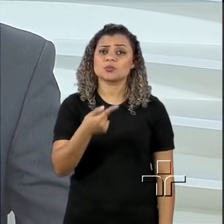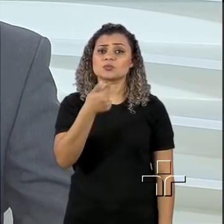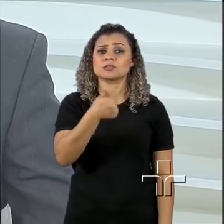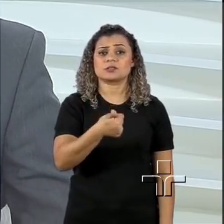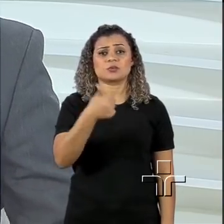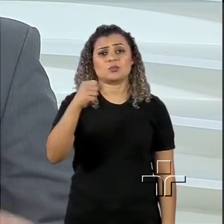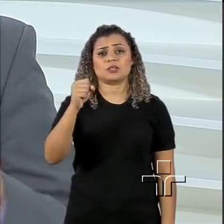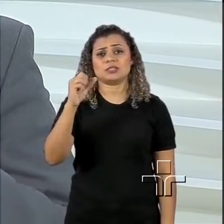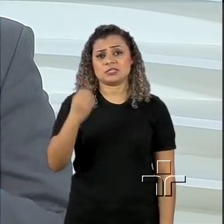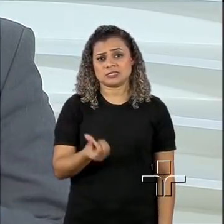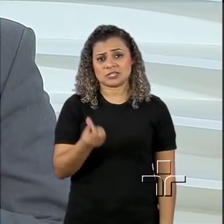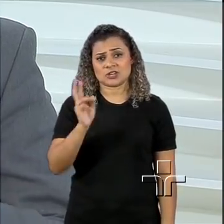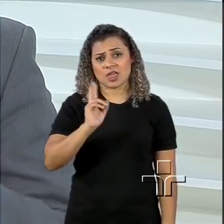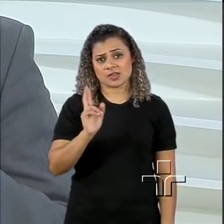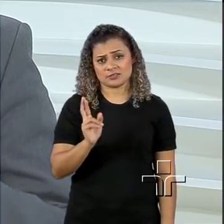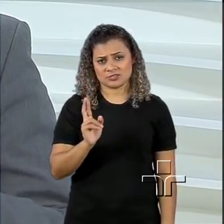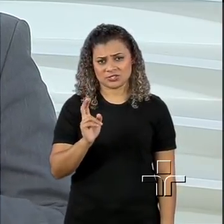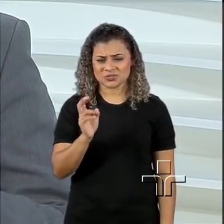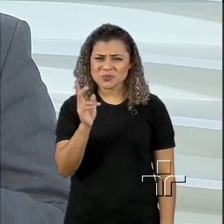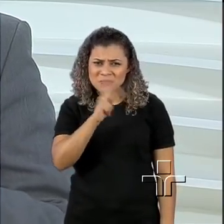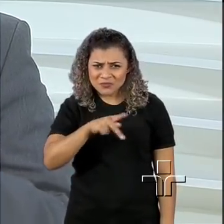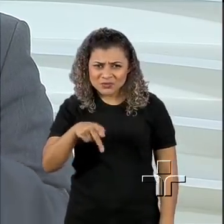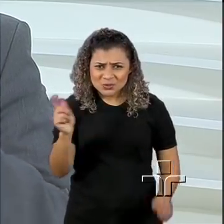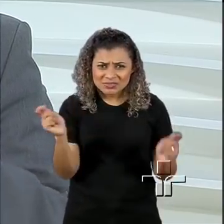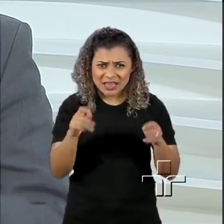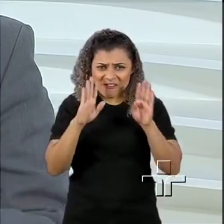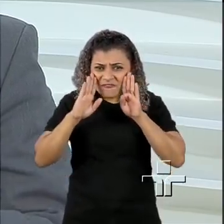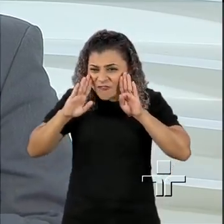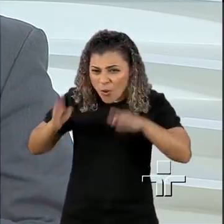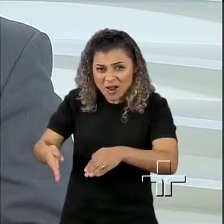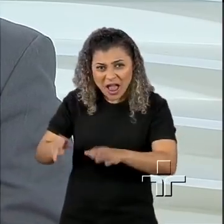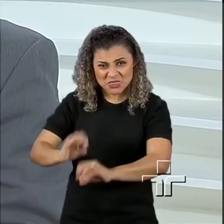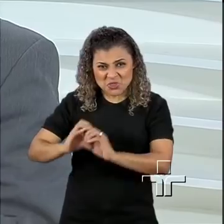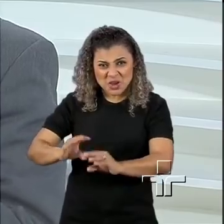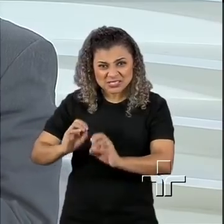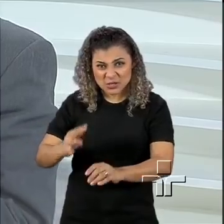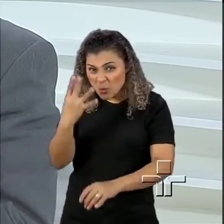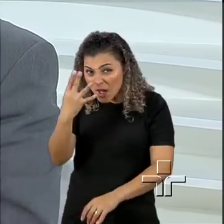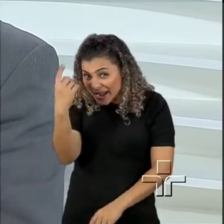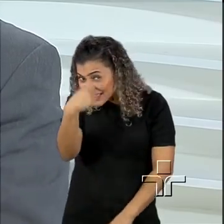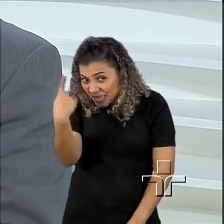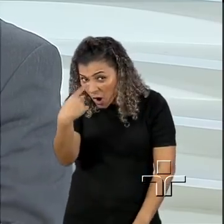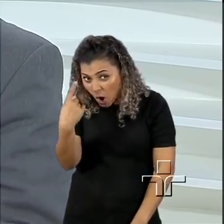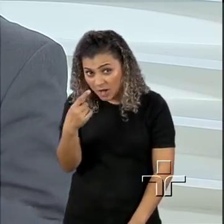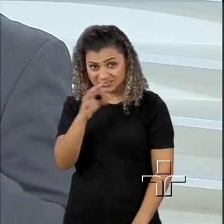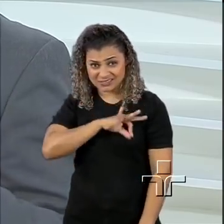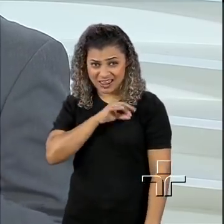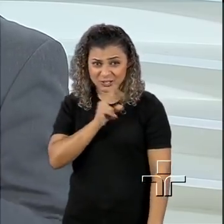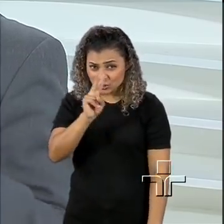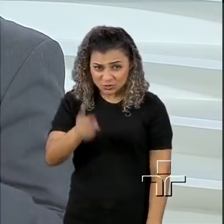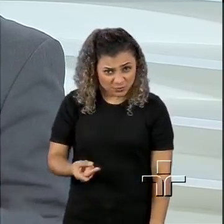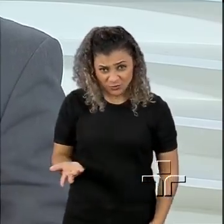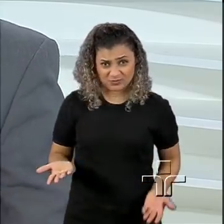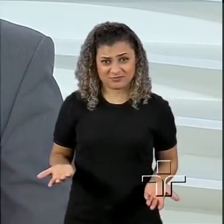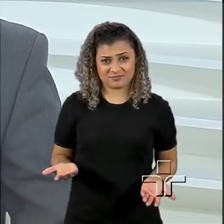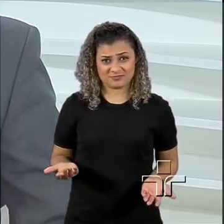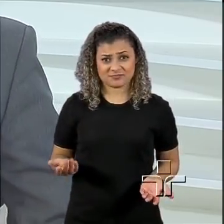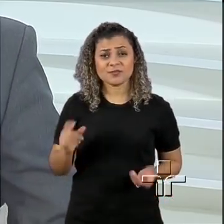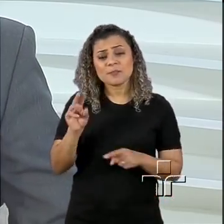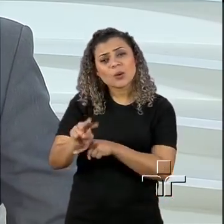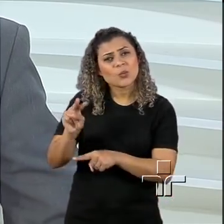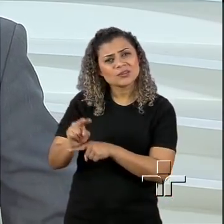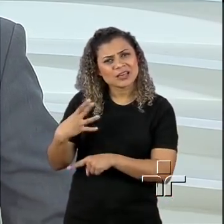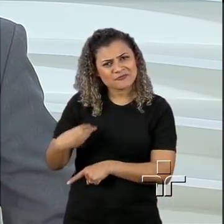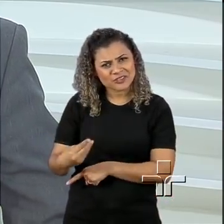seja, que professor que pode se dedicar para valer, com dedicação exclusiva para cuidar dos nossos filhos, da nossa juventude,